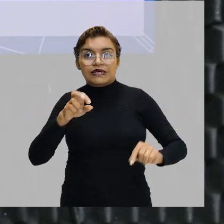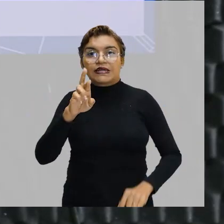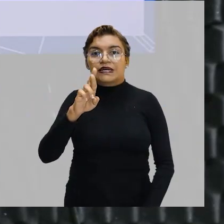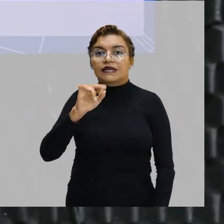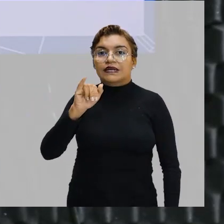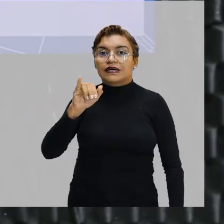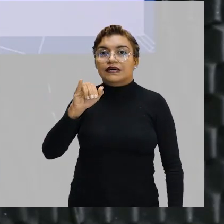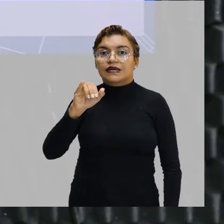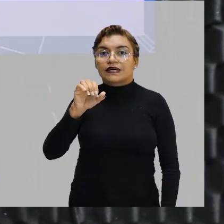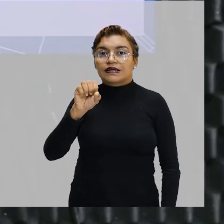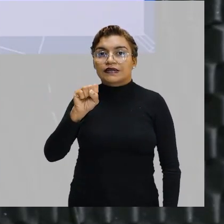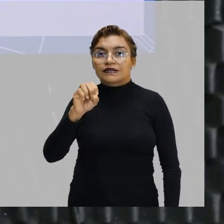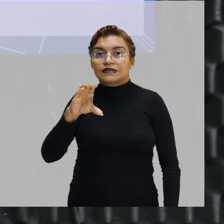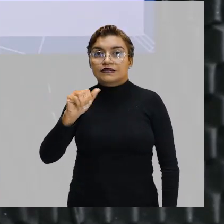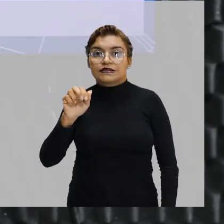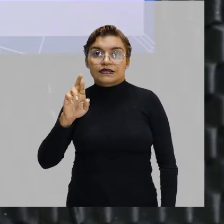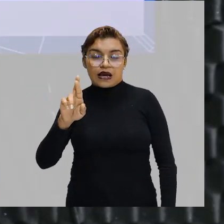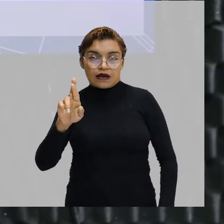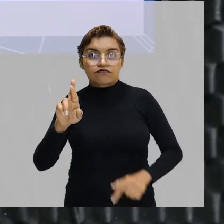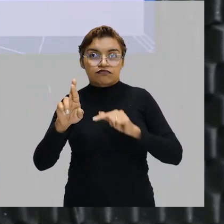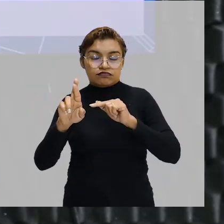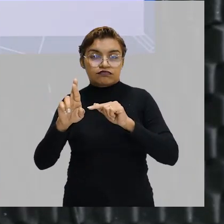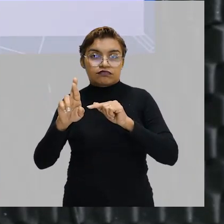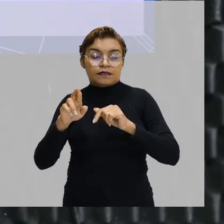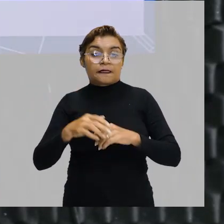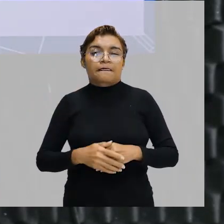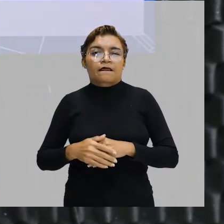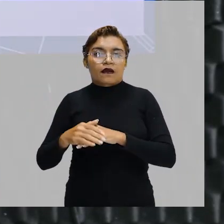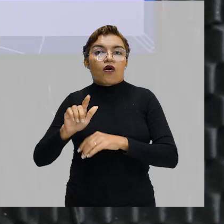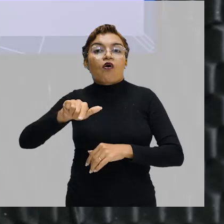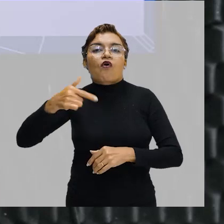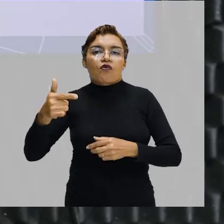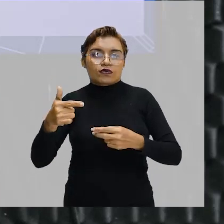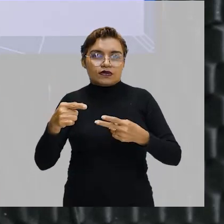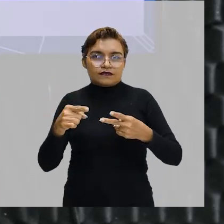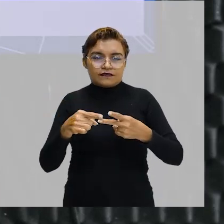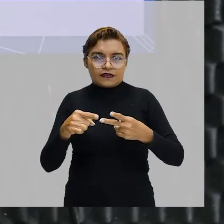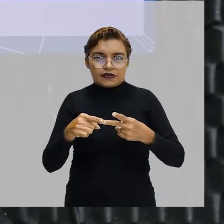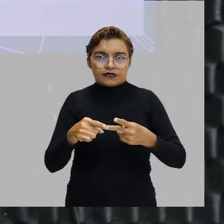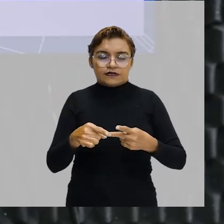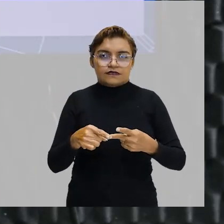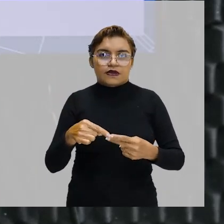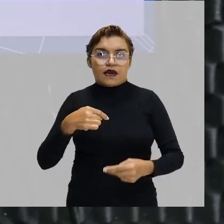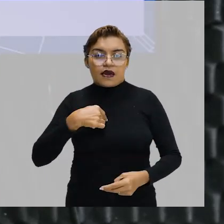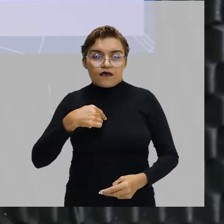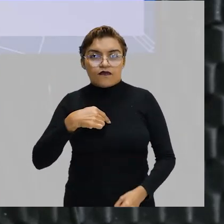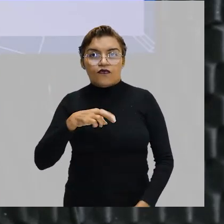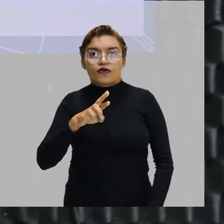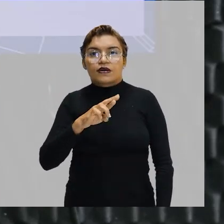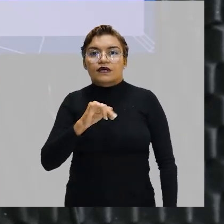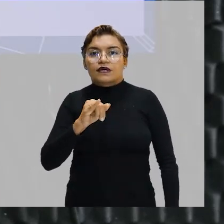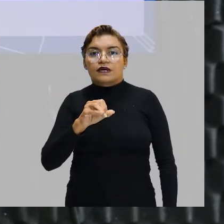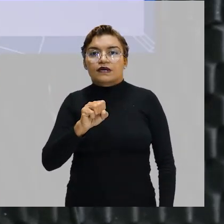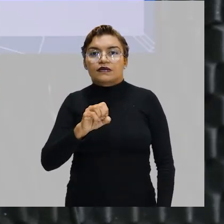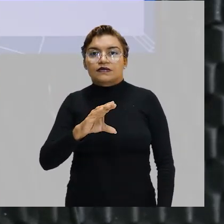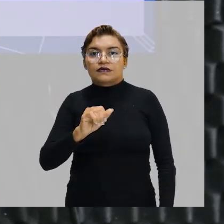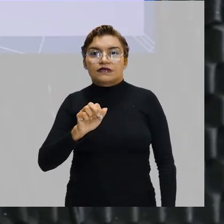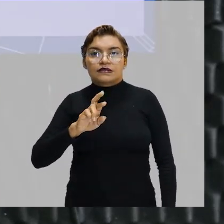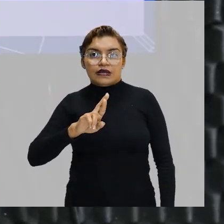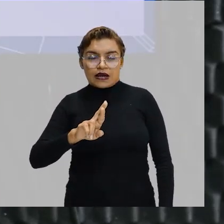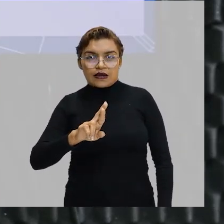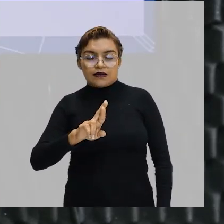riscar você da minha vida. Sujeito eu. Vou riscar é uma locução verbal, que também funciona